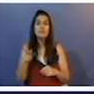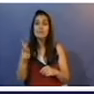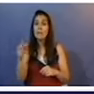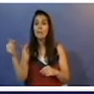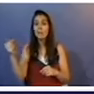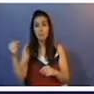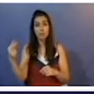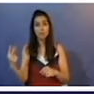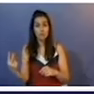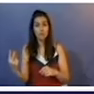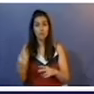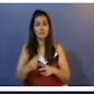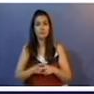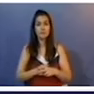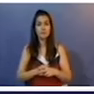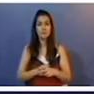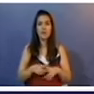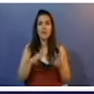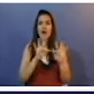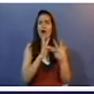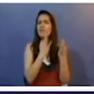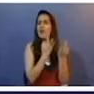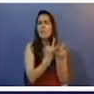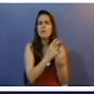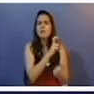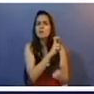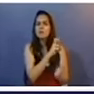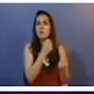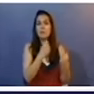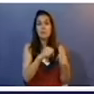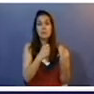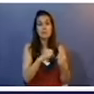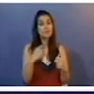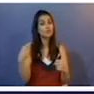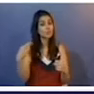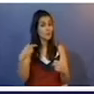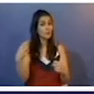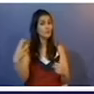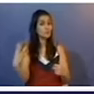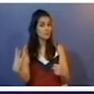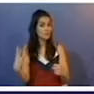6. A família 5 precisa de menos 3,